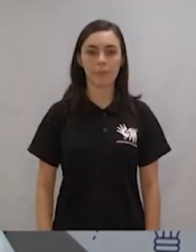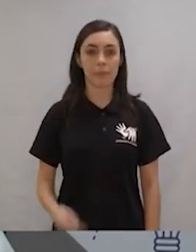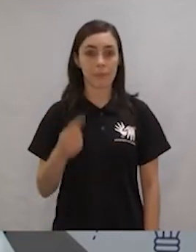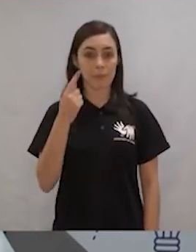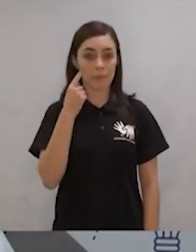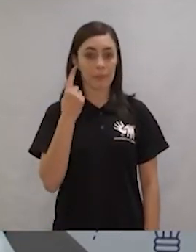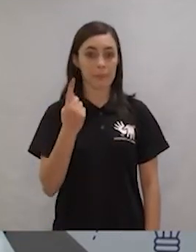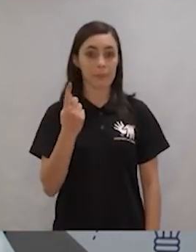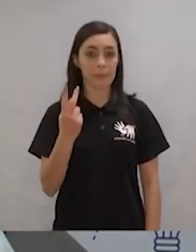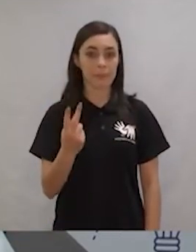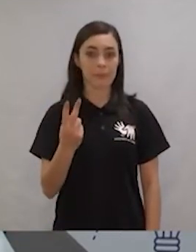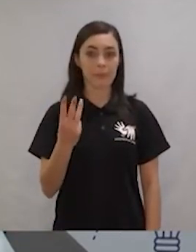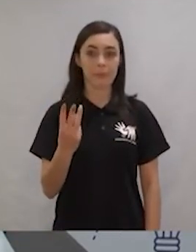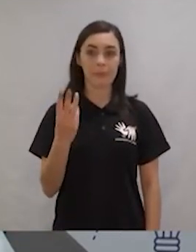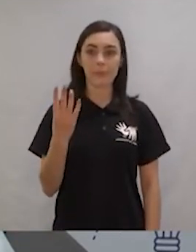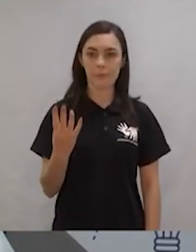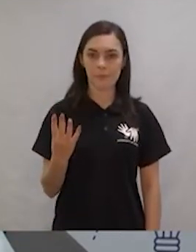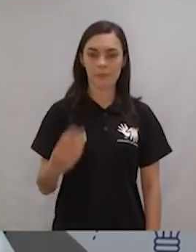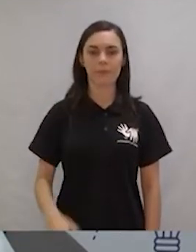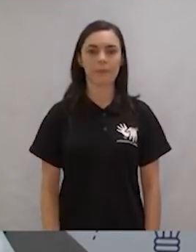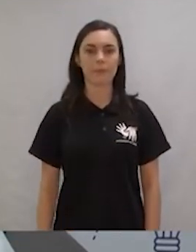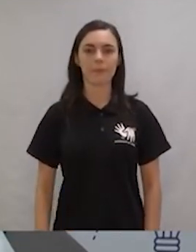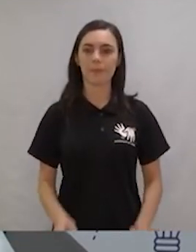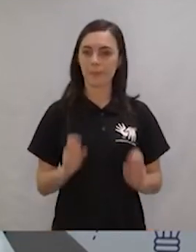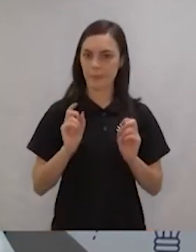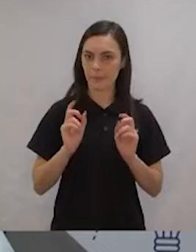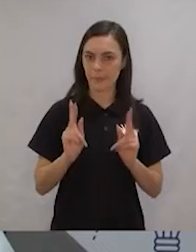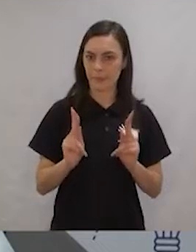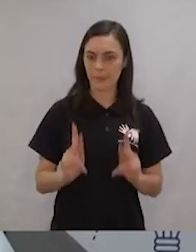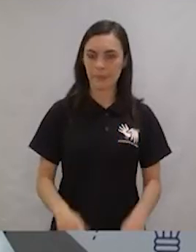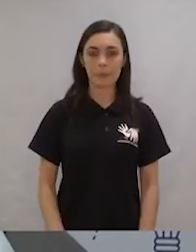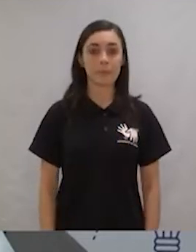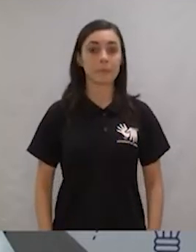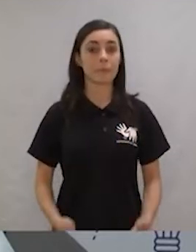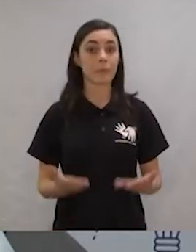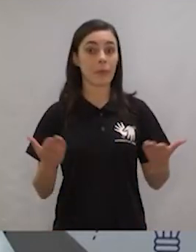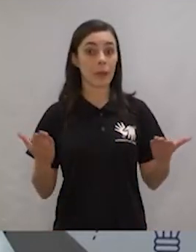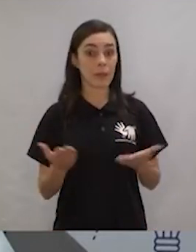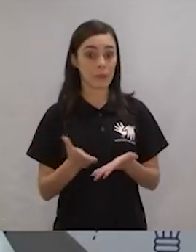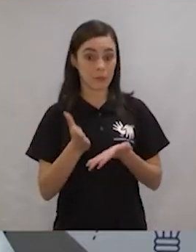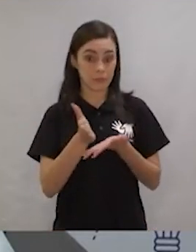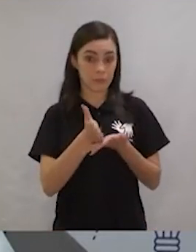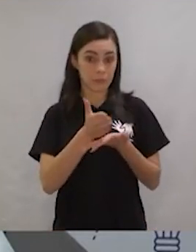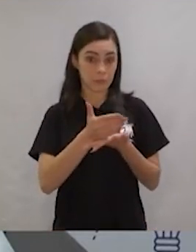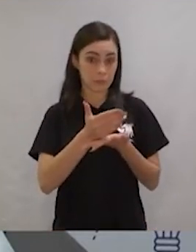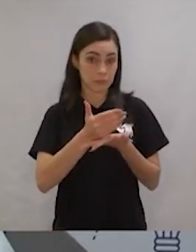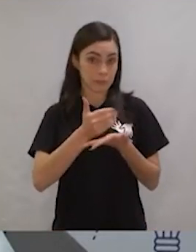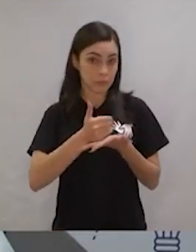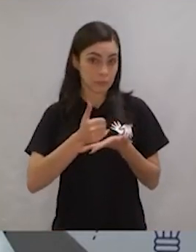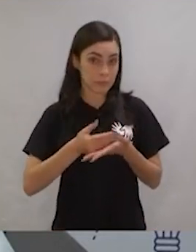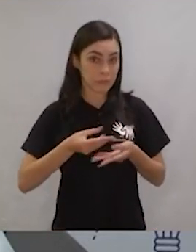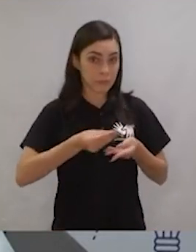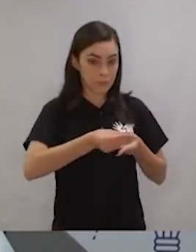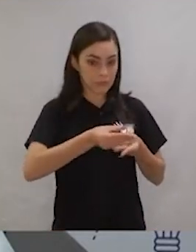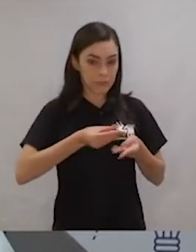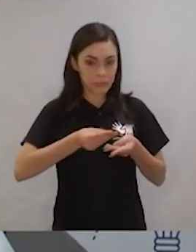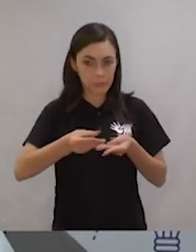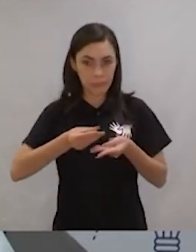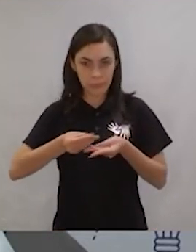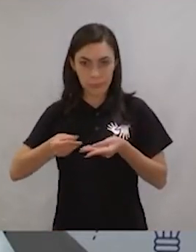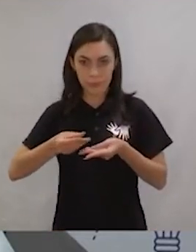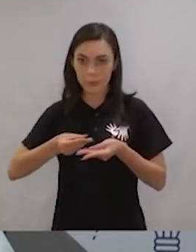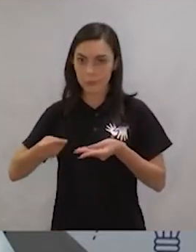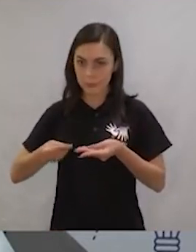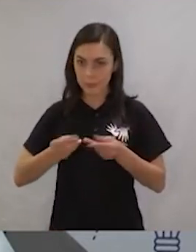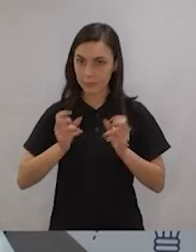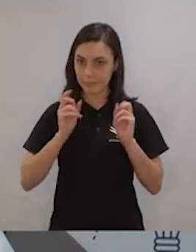1, 2, 3, 4, certo? Vamos separá-los, vamos